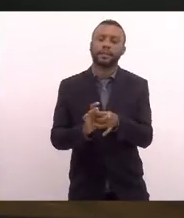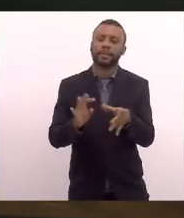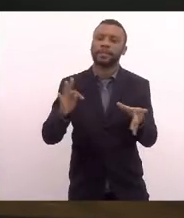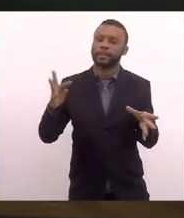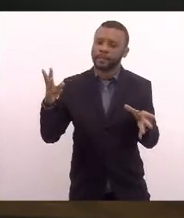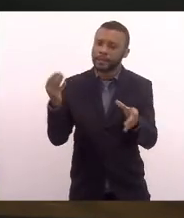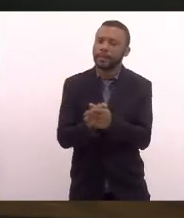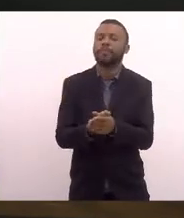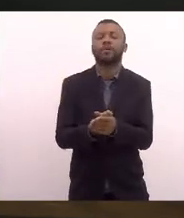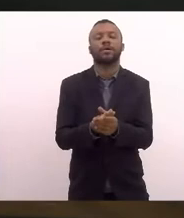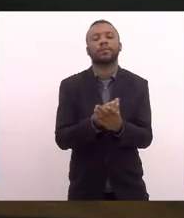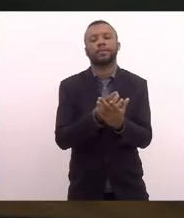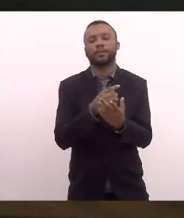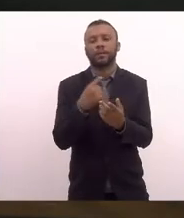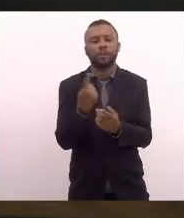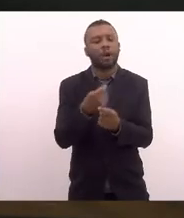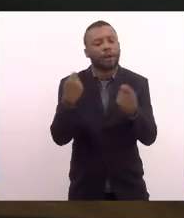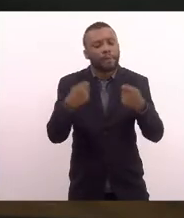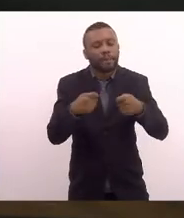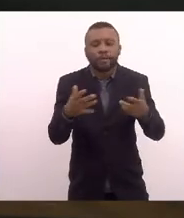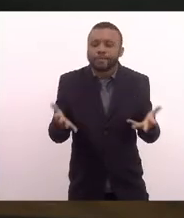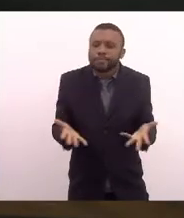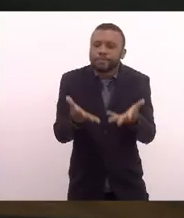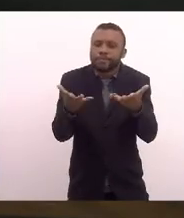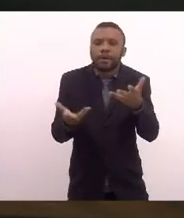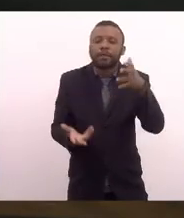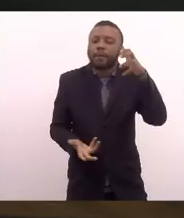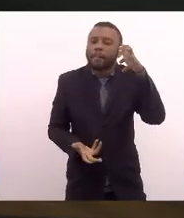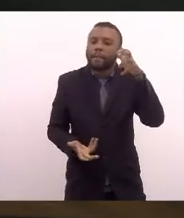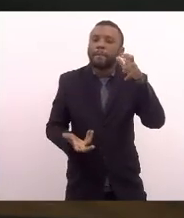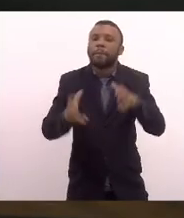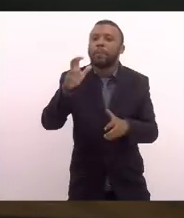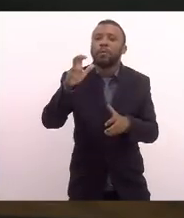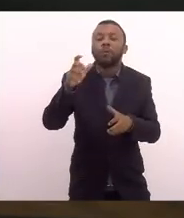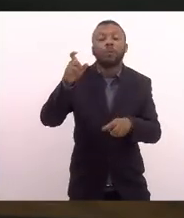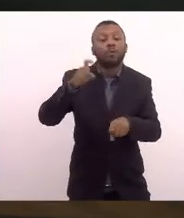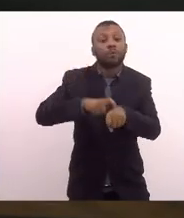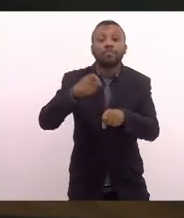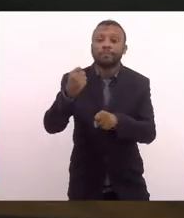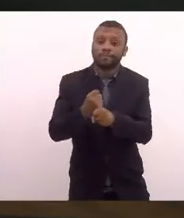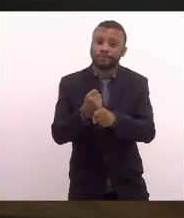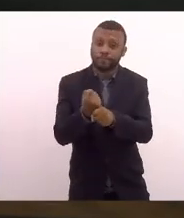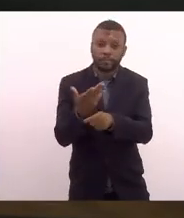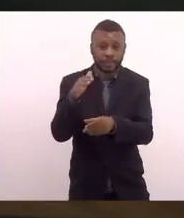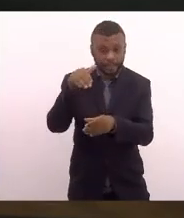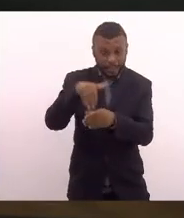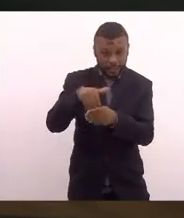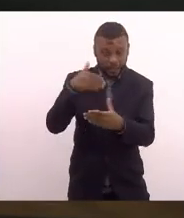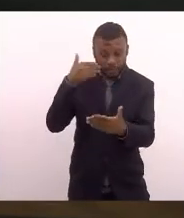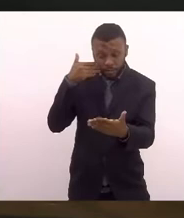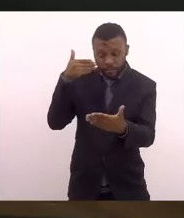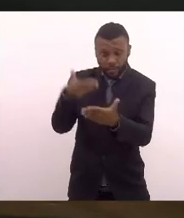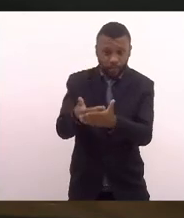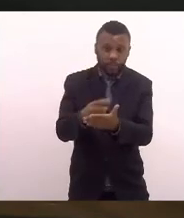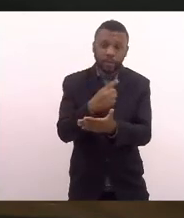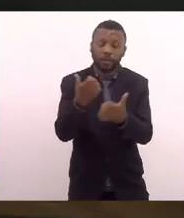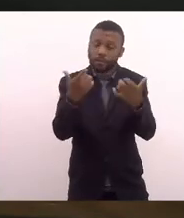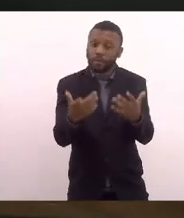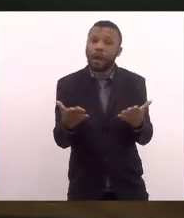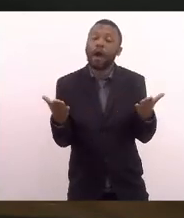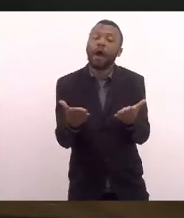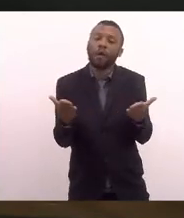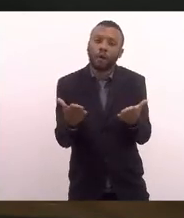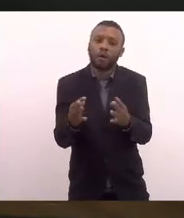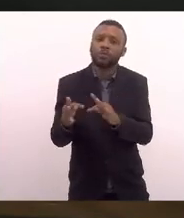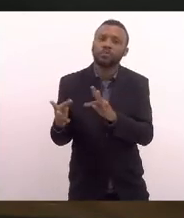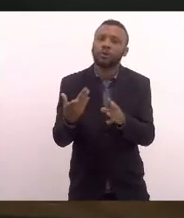democracia, e a gente precisa fazer a mudança acontecer esse ano. Tá? As eleições estão muito perto, a gente falou agora de